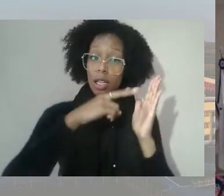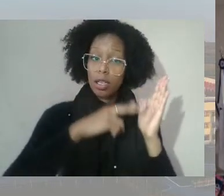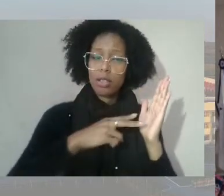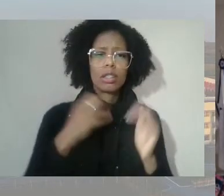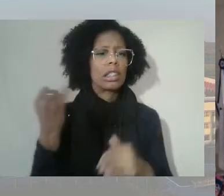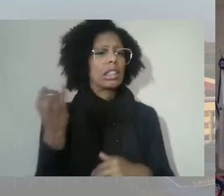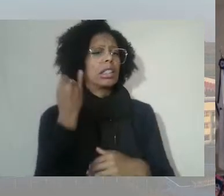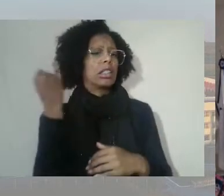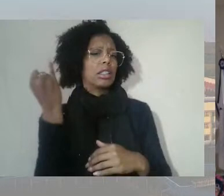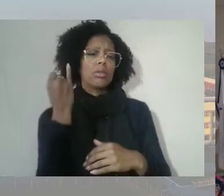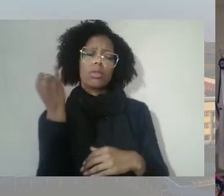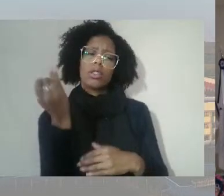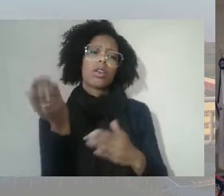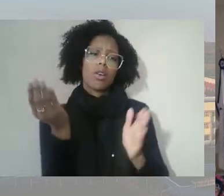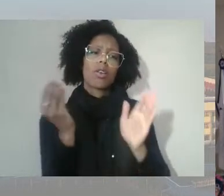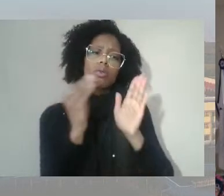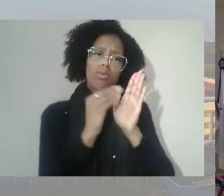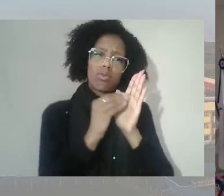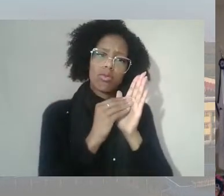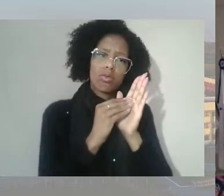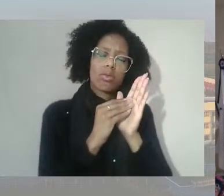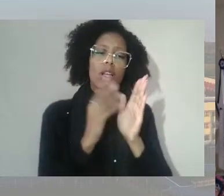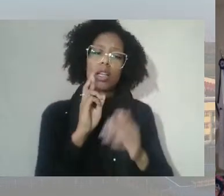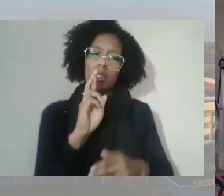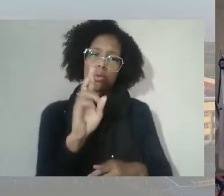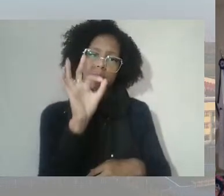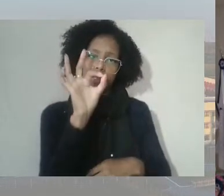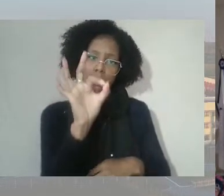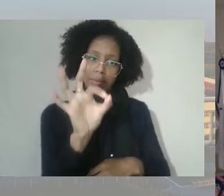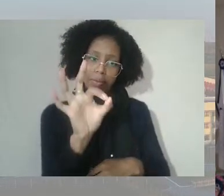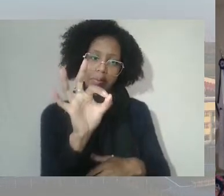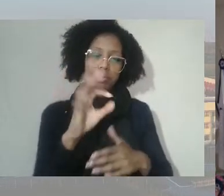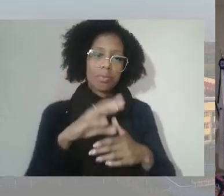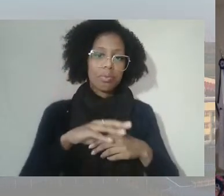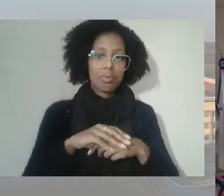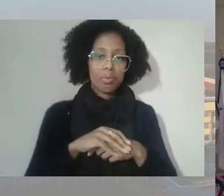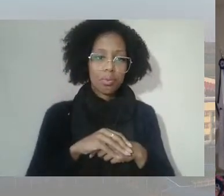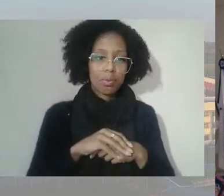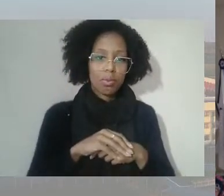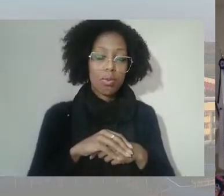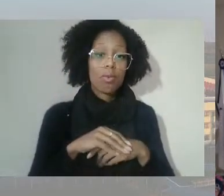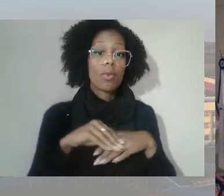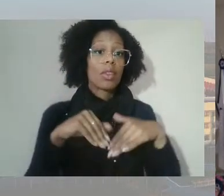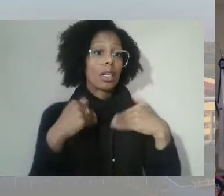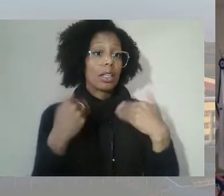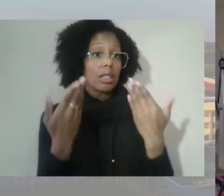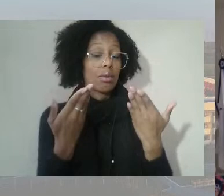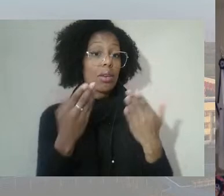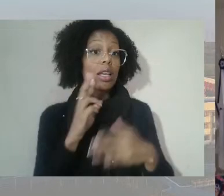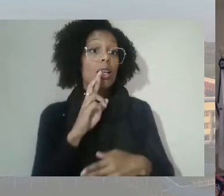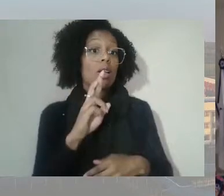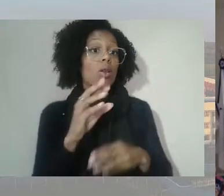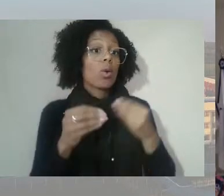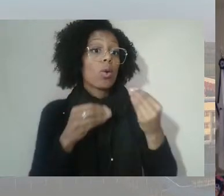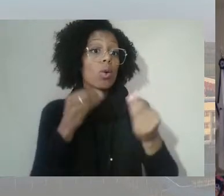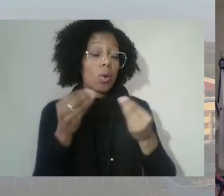deixar registrado, né, a nossa resposta. É, em razão, essa resposta é em razão de uma nota publicada, né, pelos